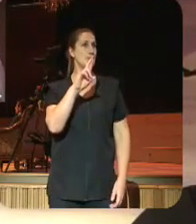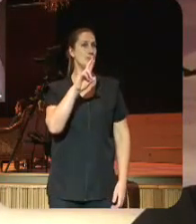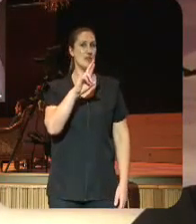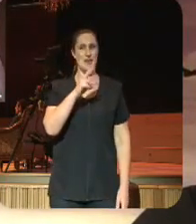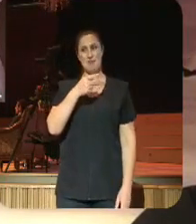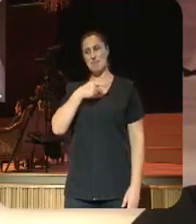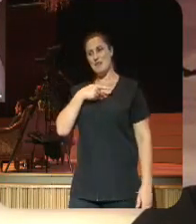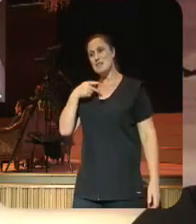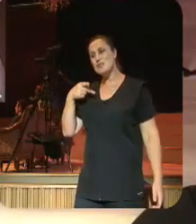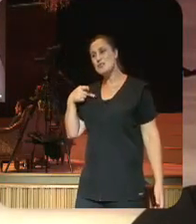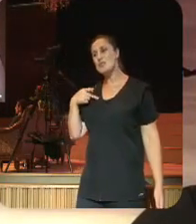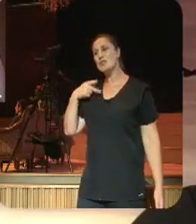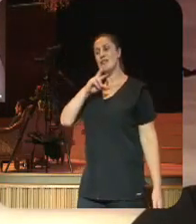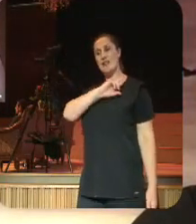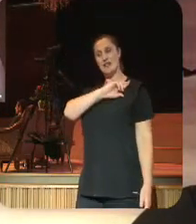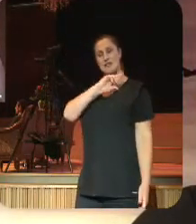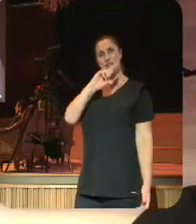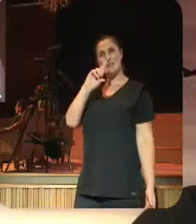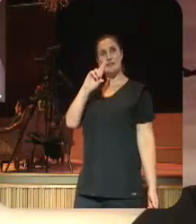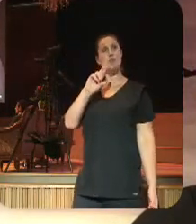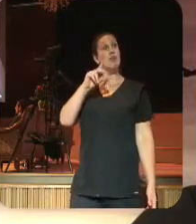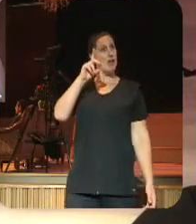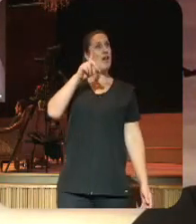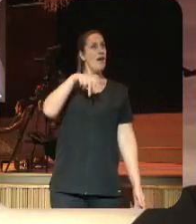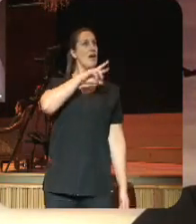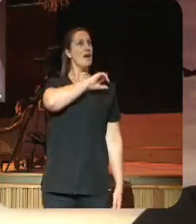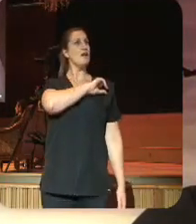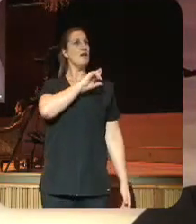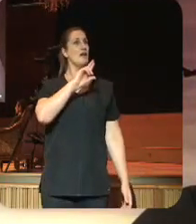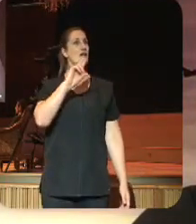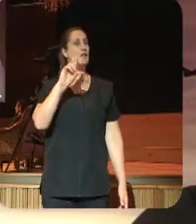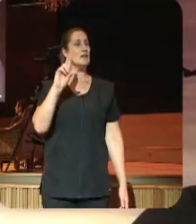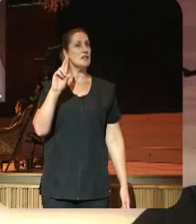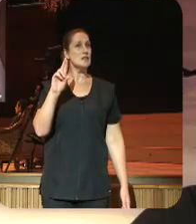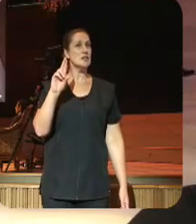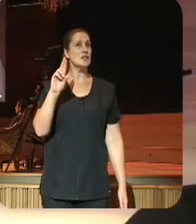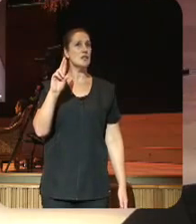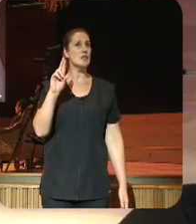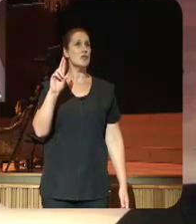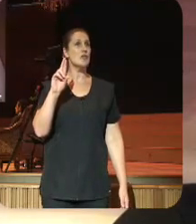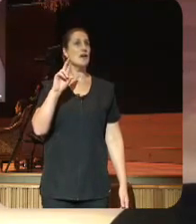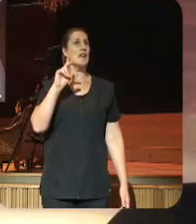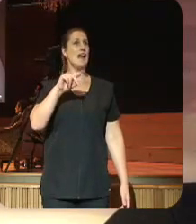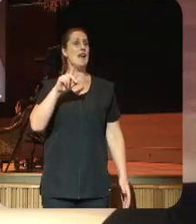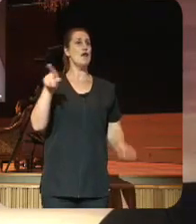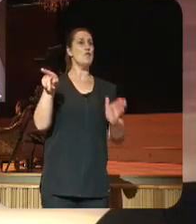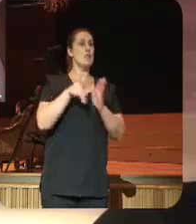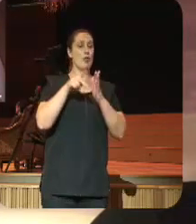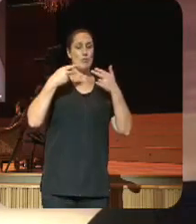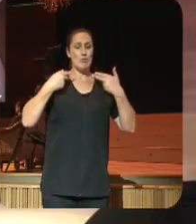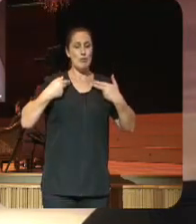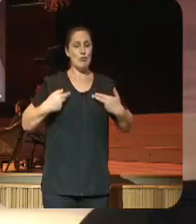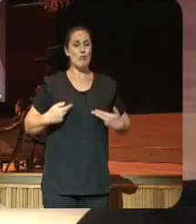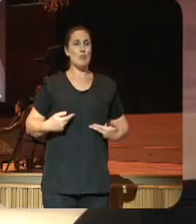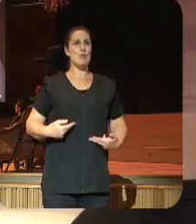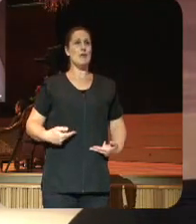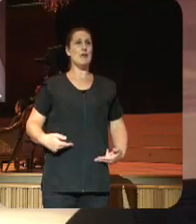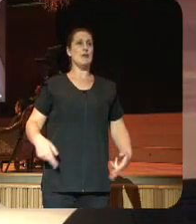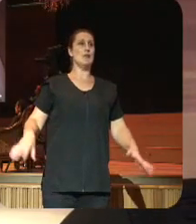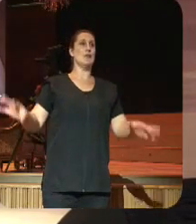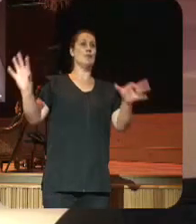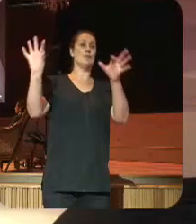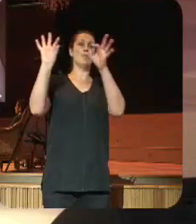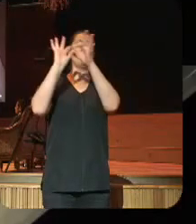Pastor, a religião porque a religião é o esforço humano de tentar se reconectar